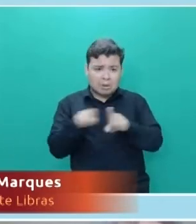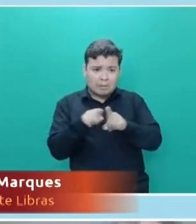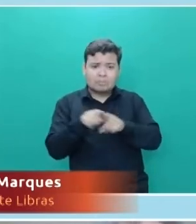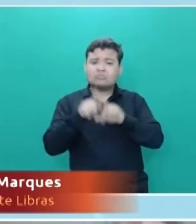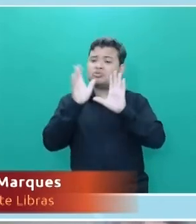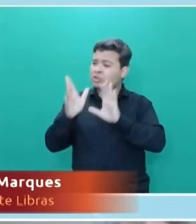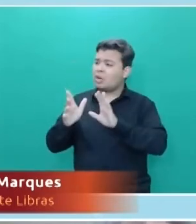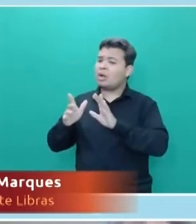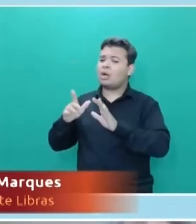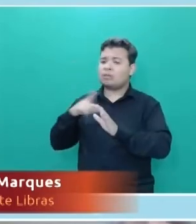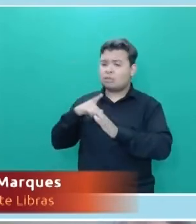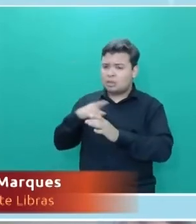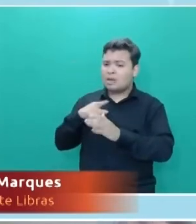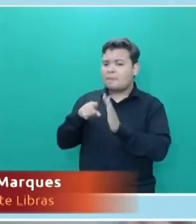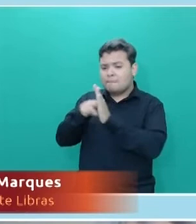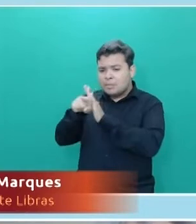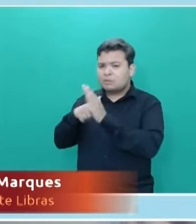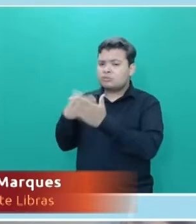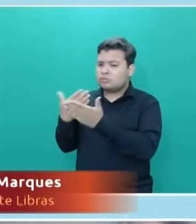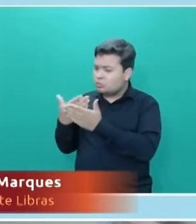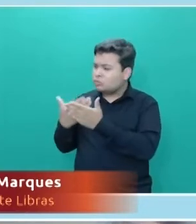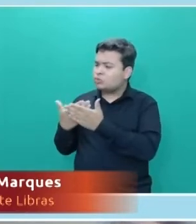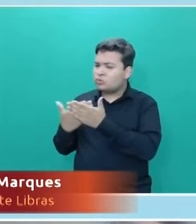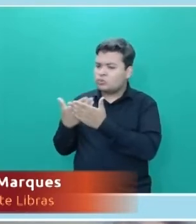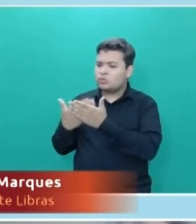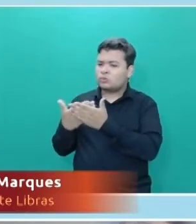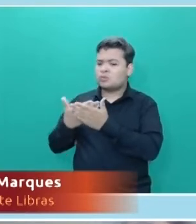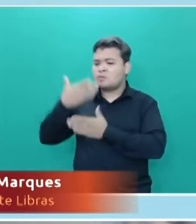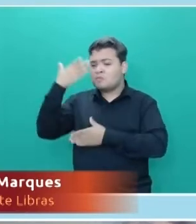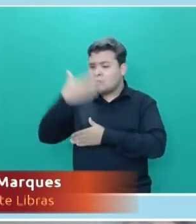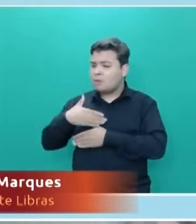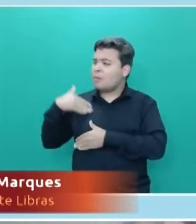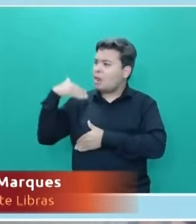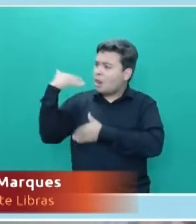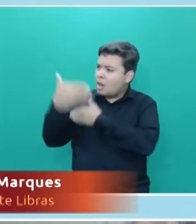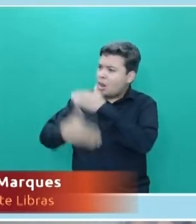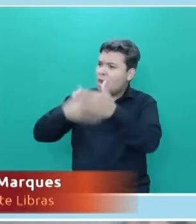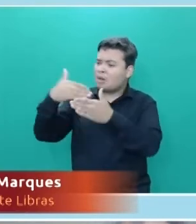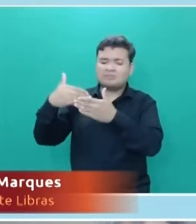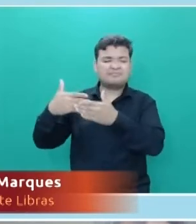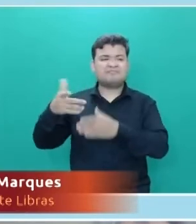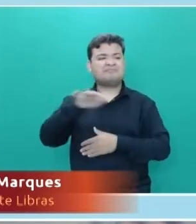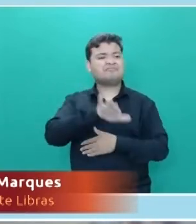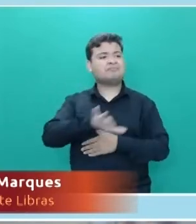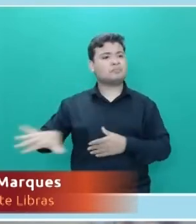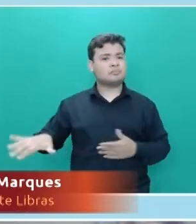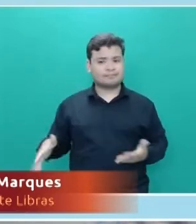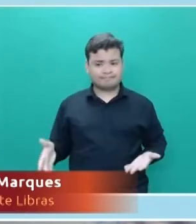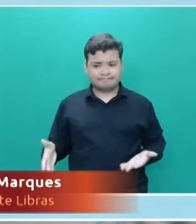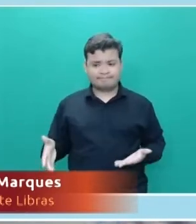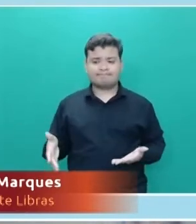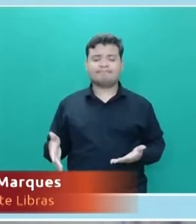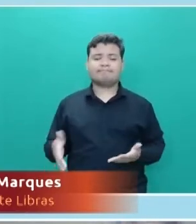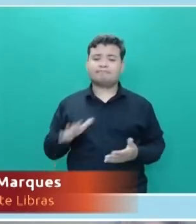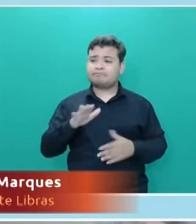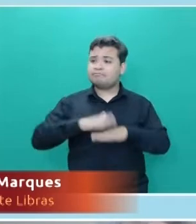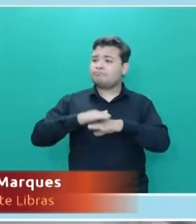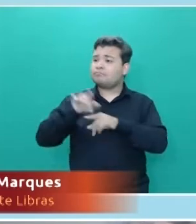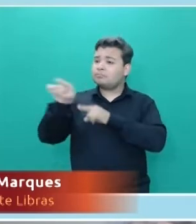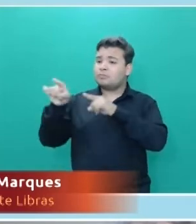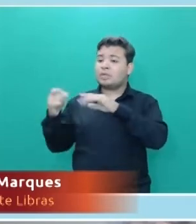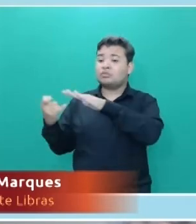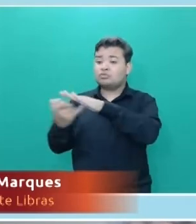conquistados através de muitas pesquisas, estudos, pela academia, por pesquisadores, por outras instituições, inclusive